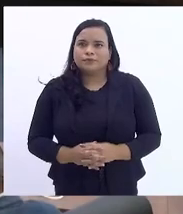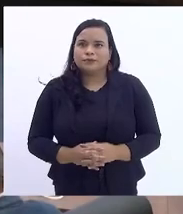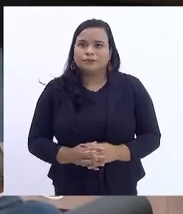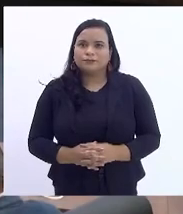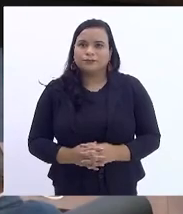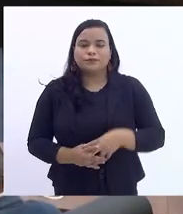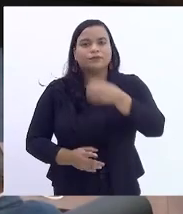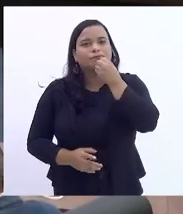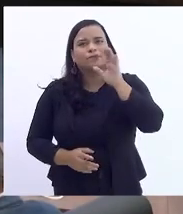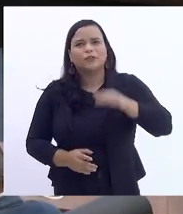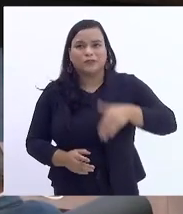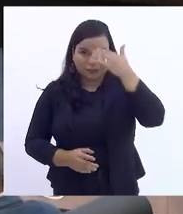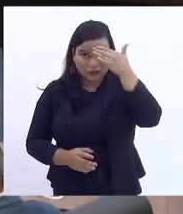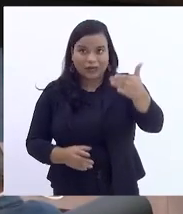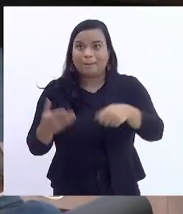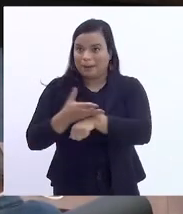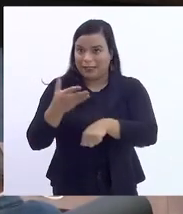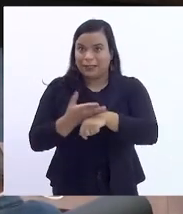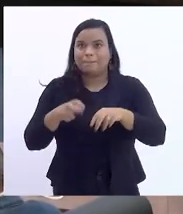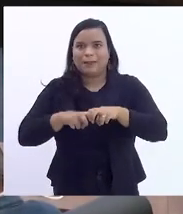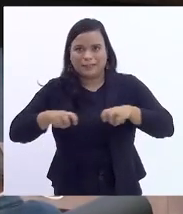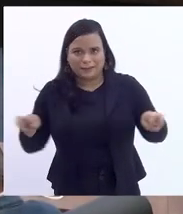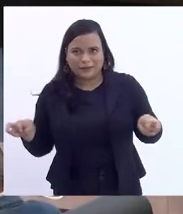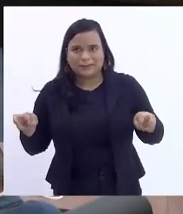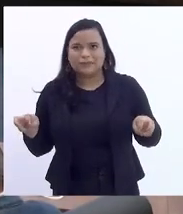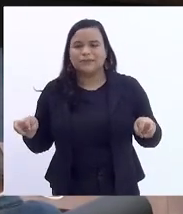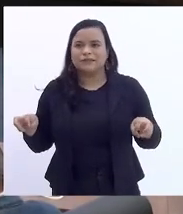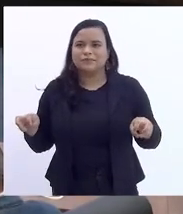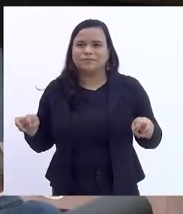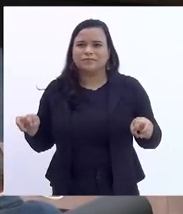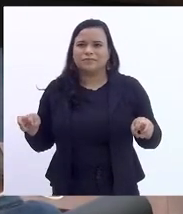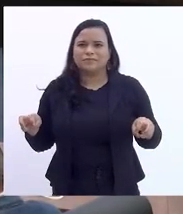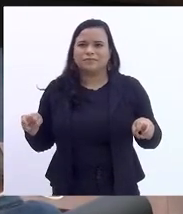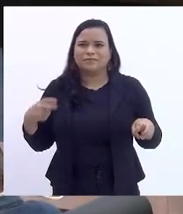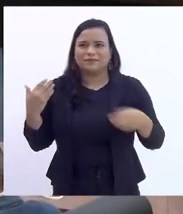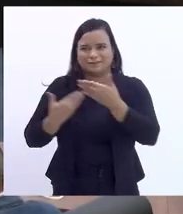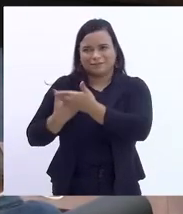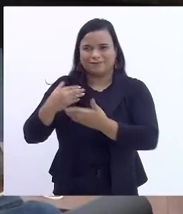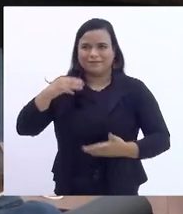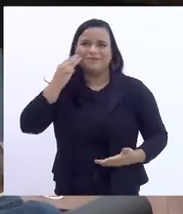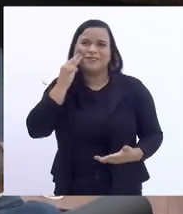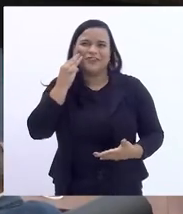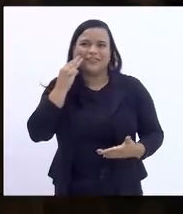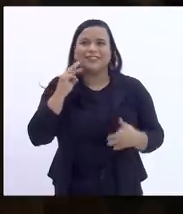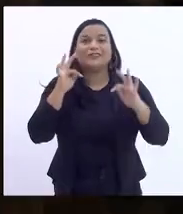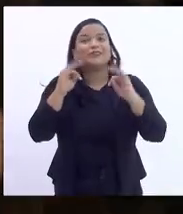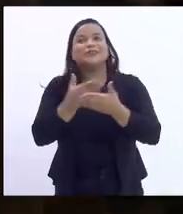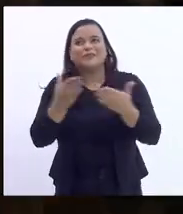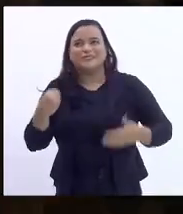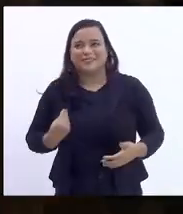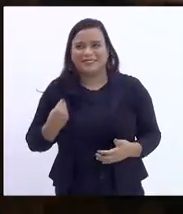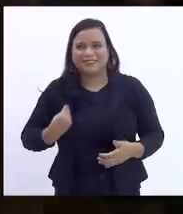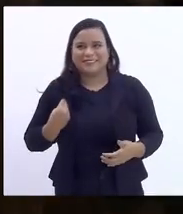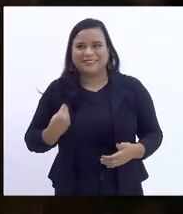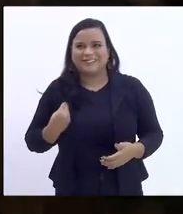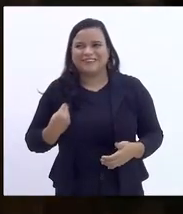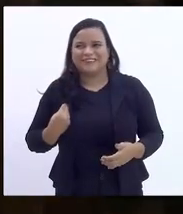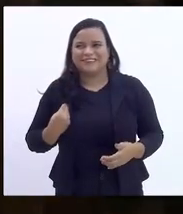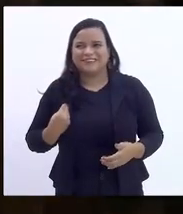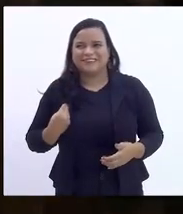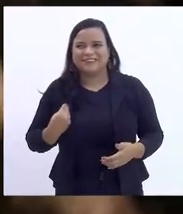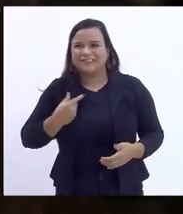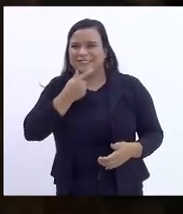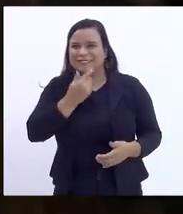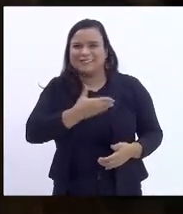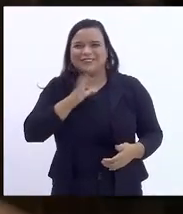Oi boa tarde agradeço a participação da mesa daquele a nossa querida Mônica toda galera que tá aí meu querido